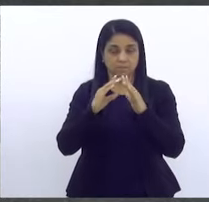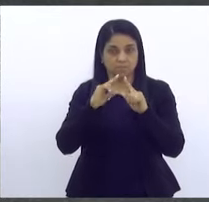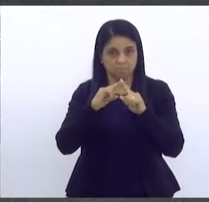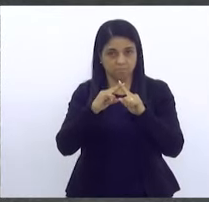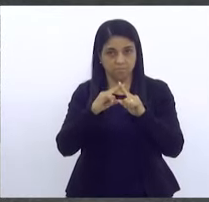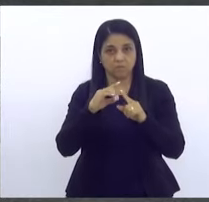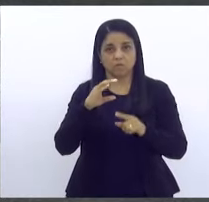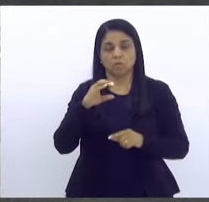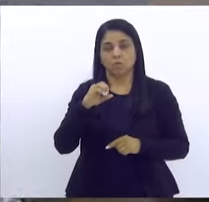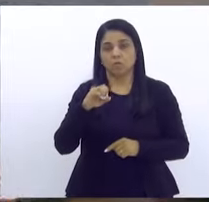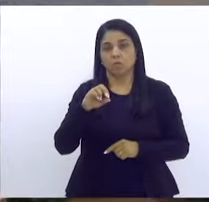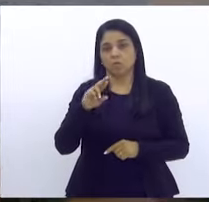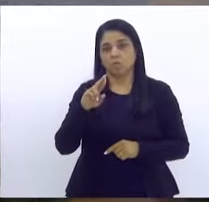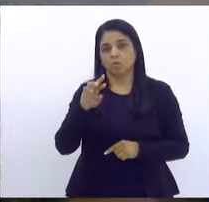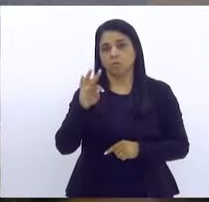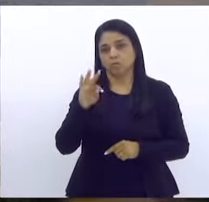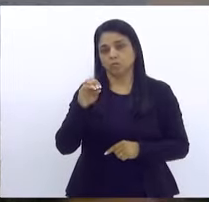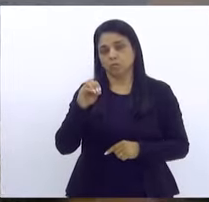original,